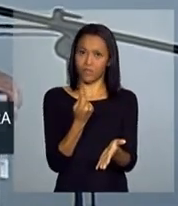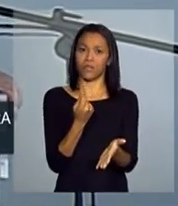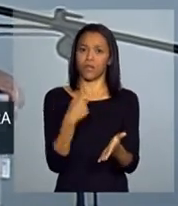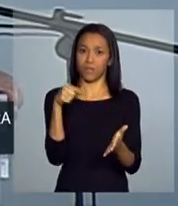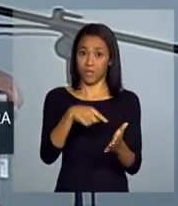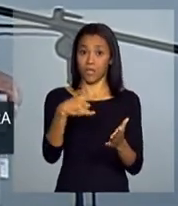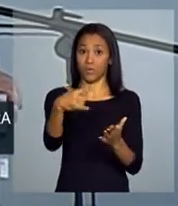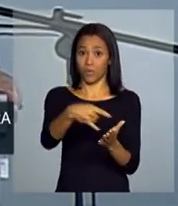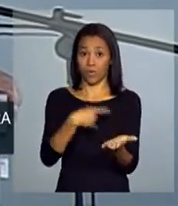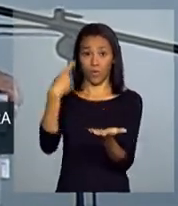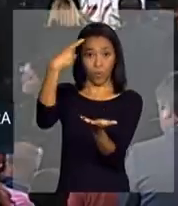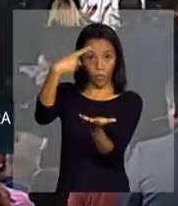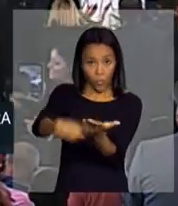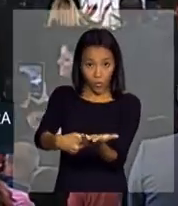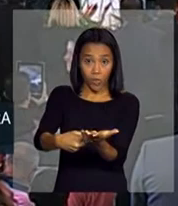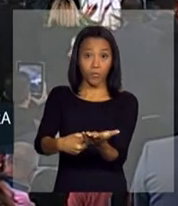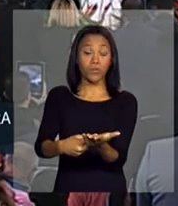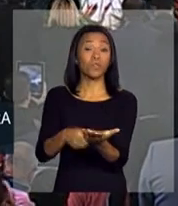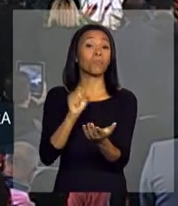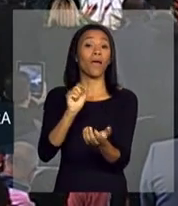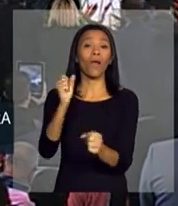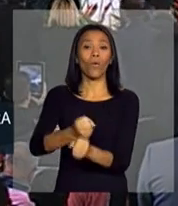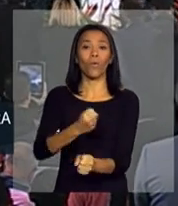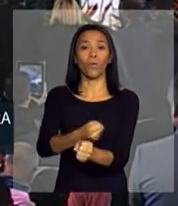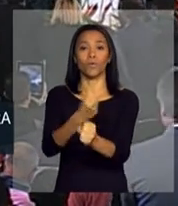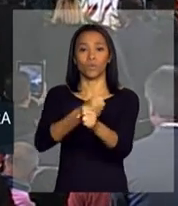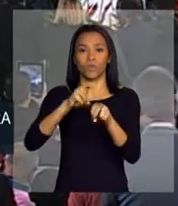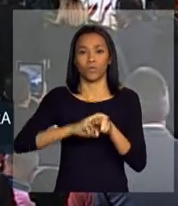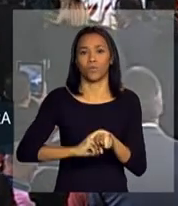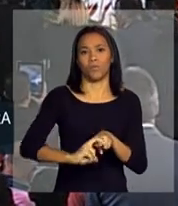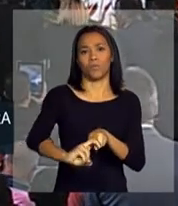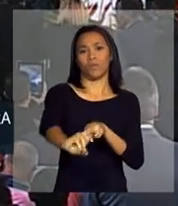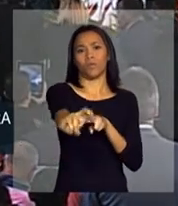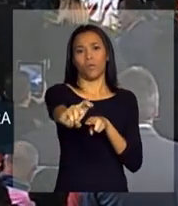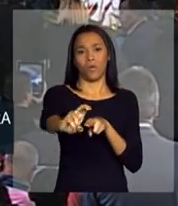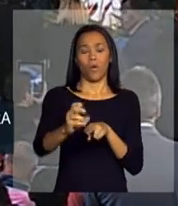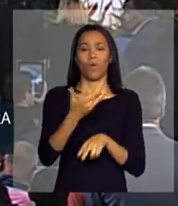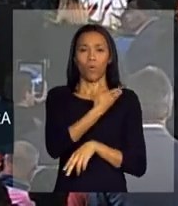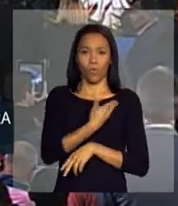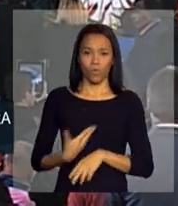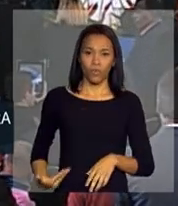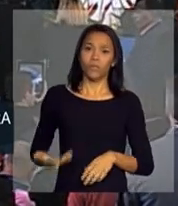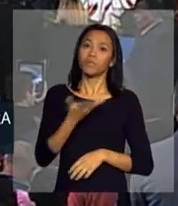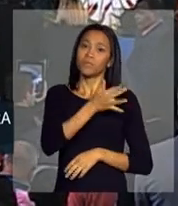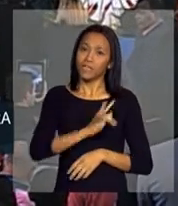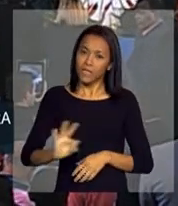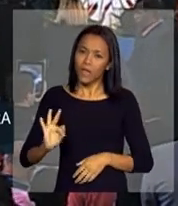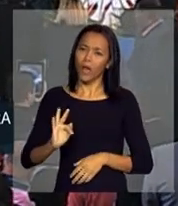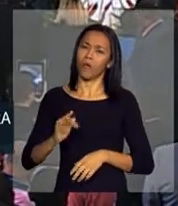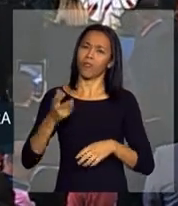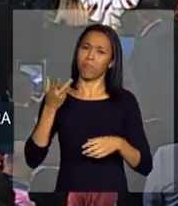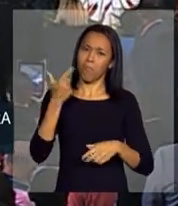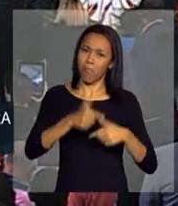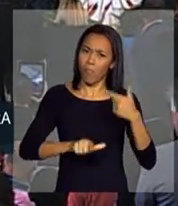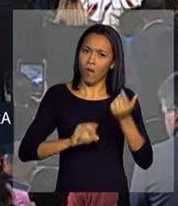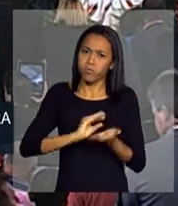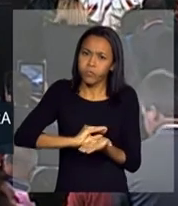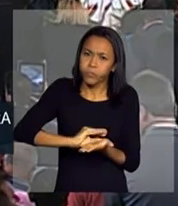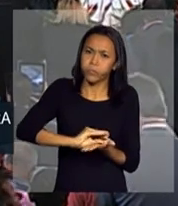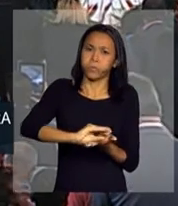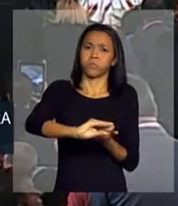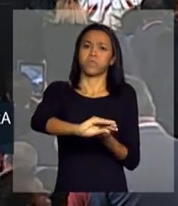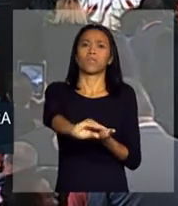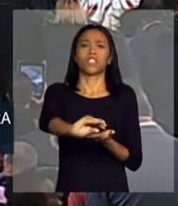do acordo para o metrô. O governo federal vem investindo de forma